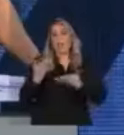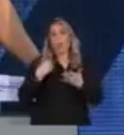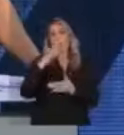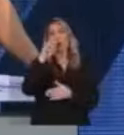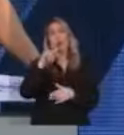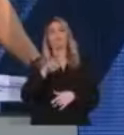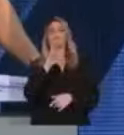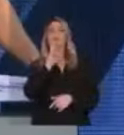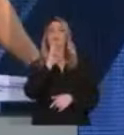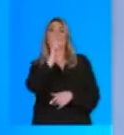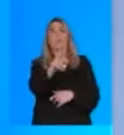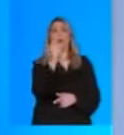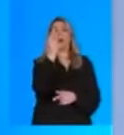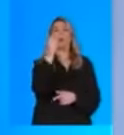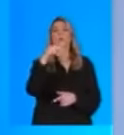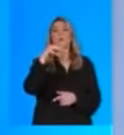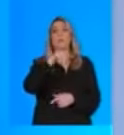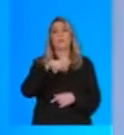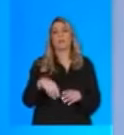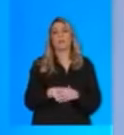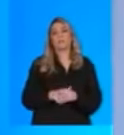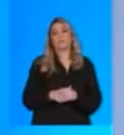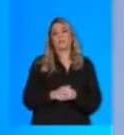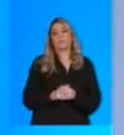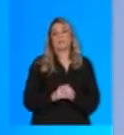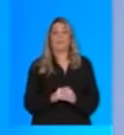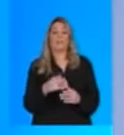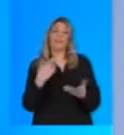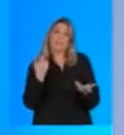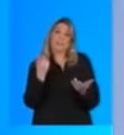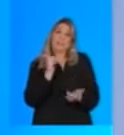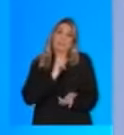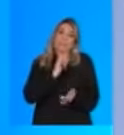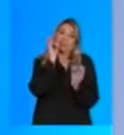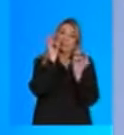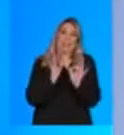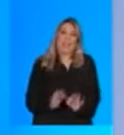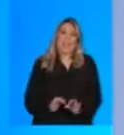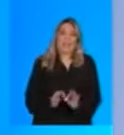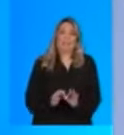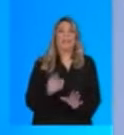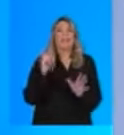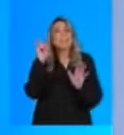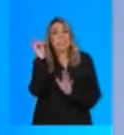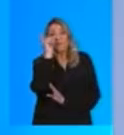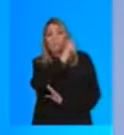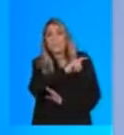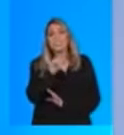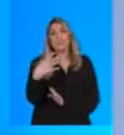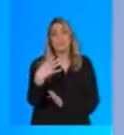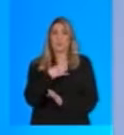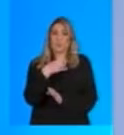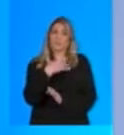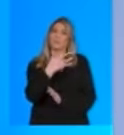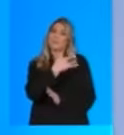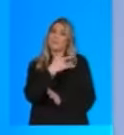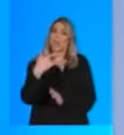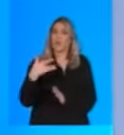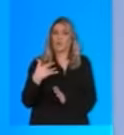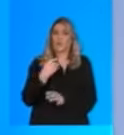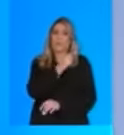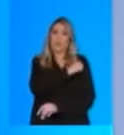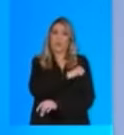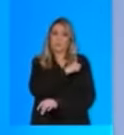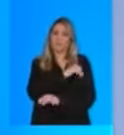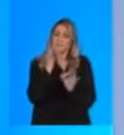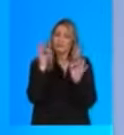1 minuto e meio paraa resposta Jandira Você tem toda a razão tá muito difícil a situação da saúde no Rio de